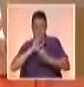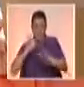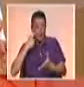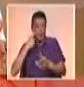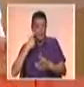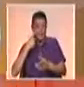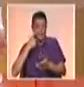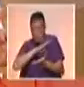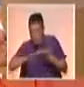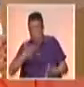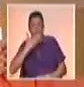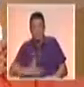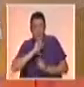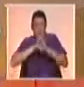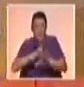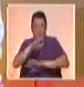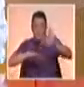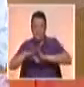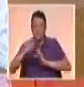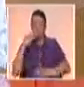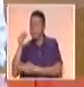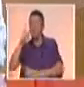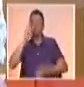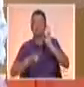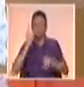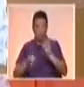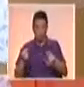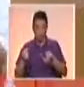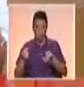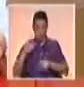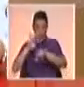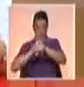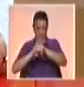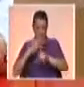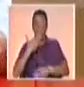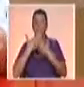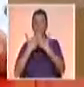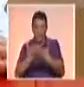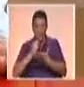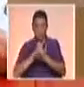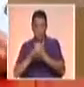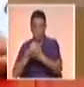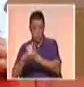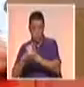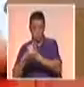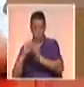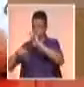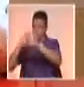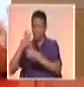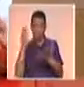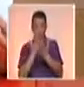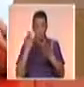não tem experiência. O que é que faz com aquela criança? Se não tiver a sensibilidade de pedir ajuda aos meios, às